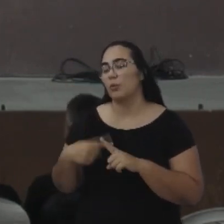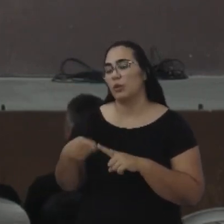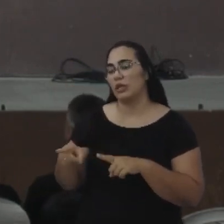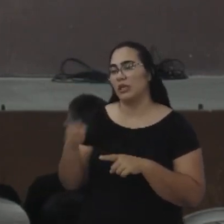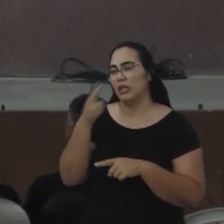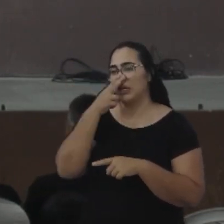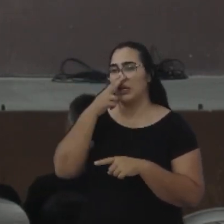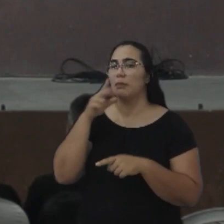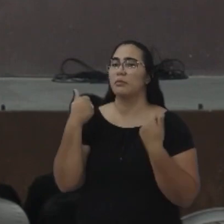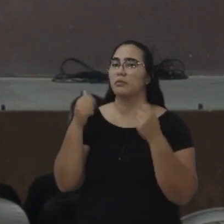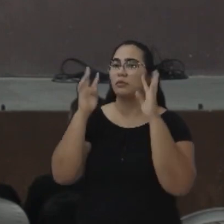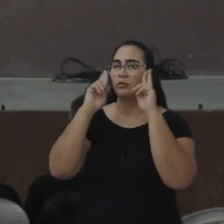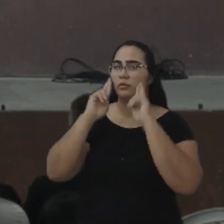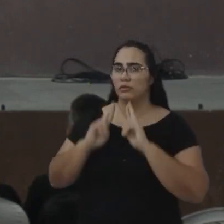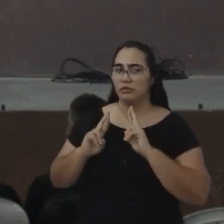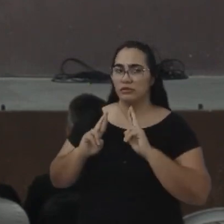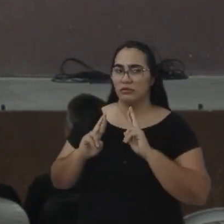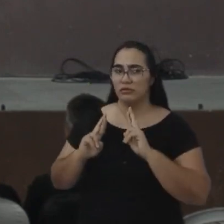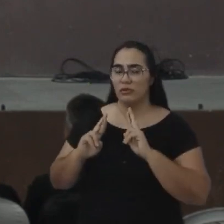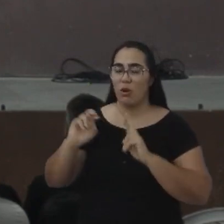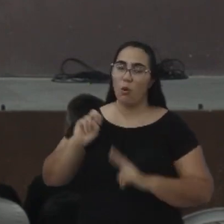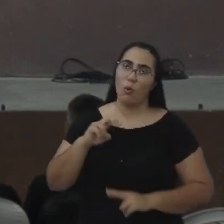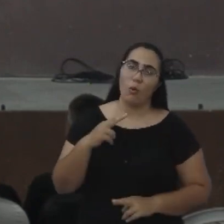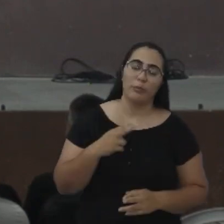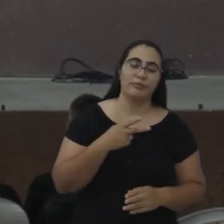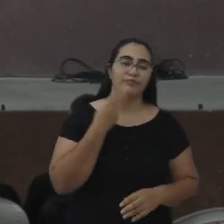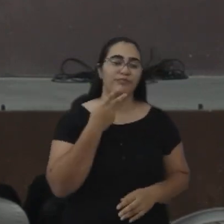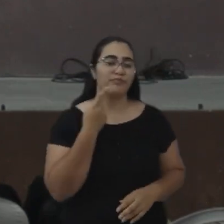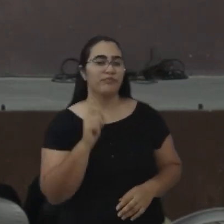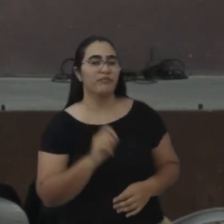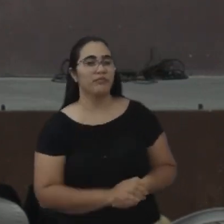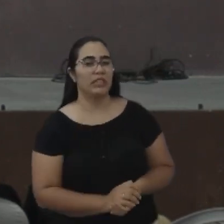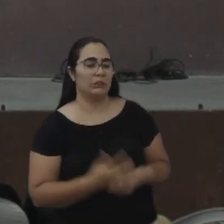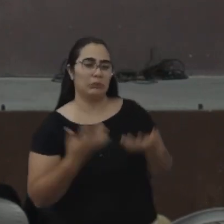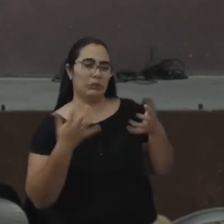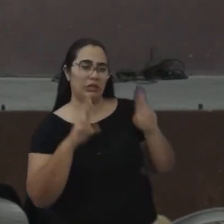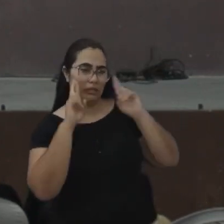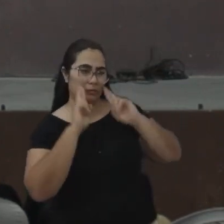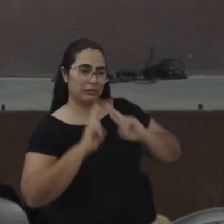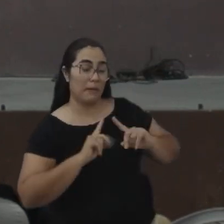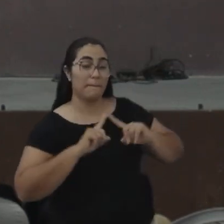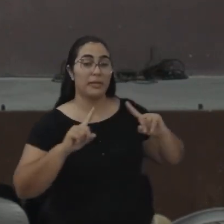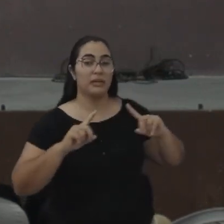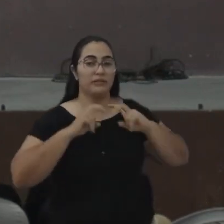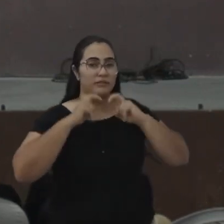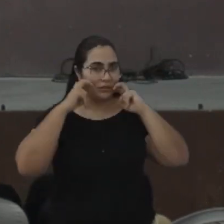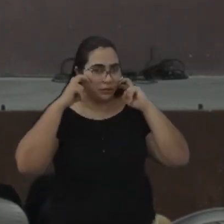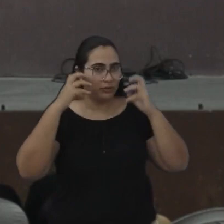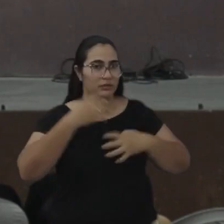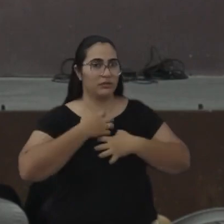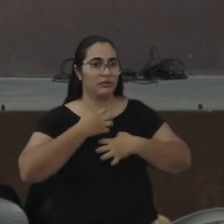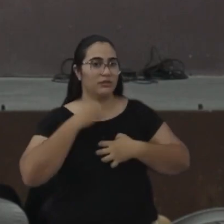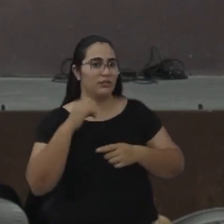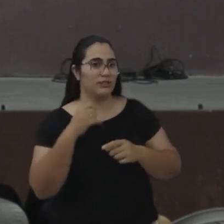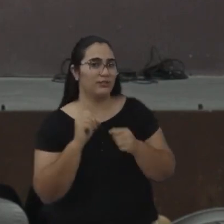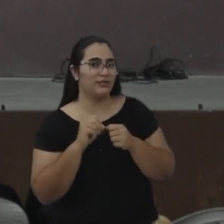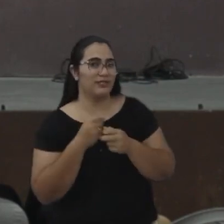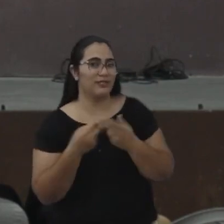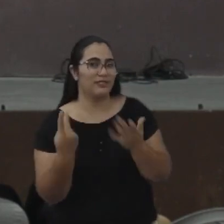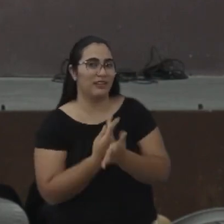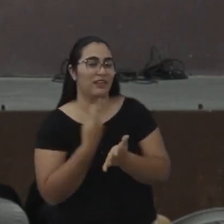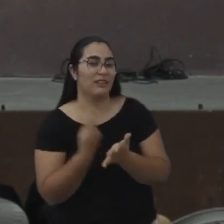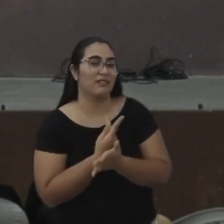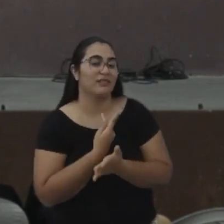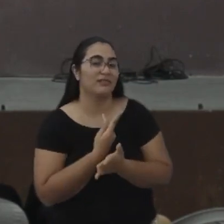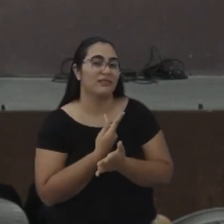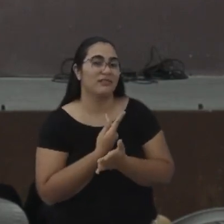respeitá-lo. Ou então, eles podem até não querer lhe respeitar, mas eles sentem vergonha de fazer, por algum motivo,